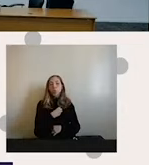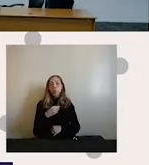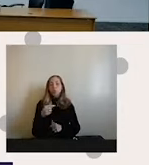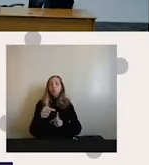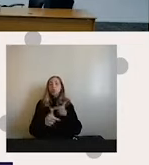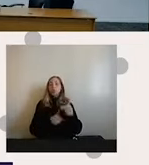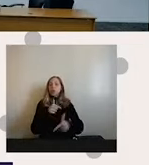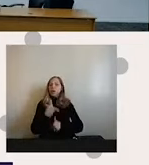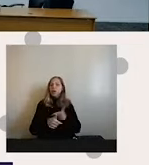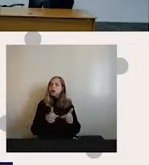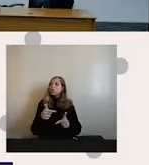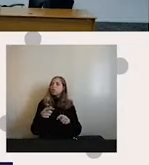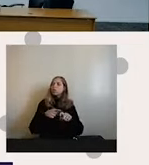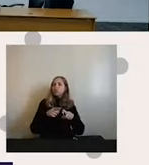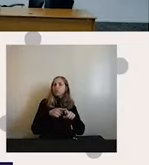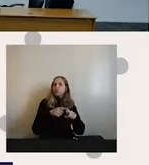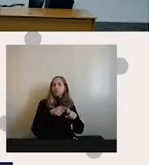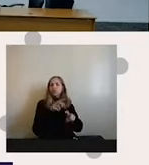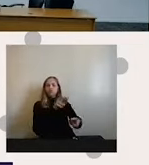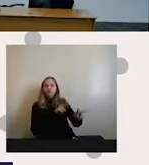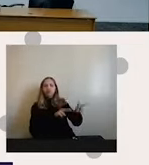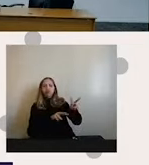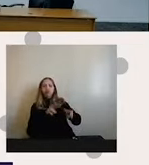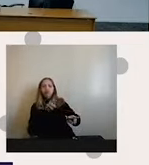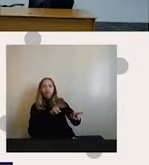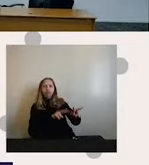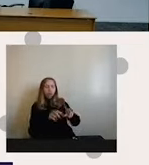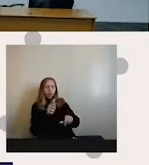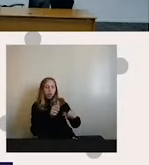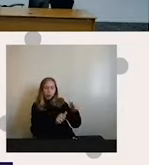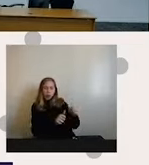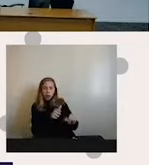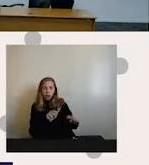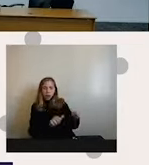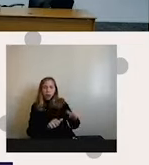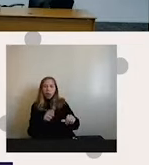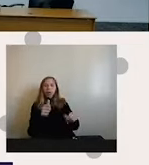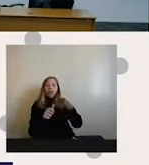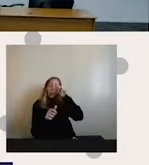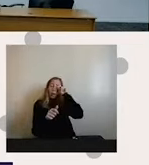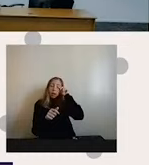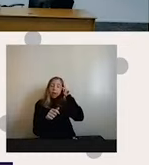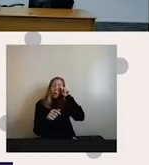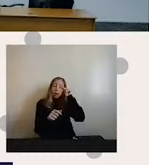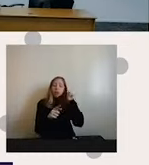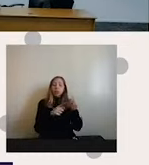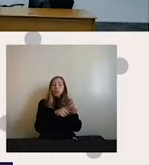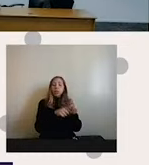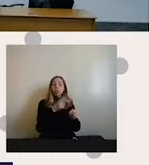está sofrendo pressão do empregador, e é um cara